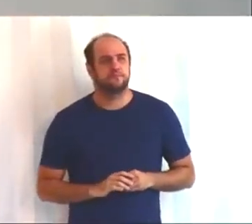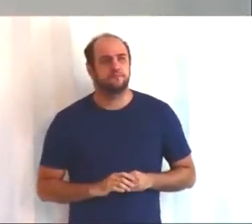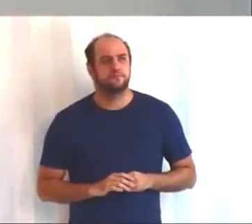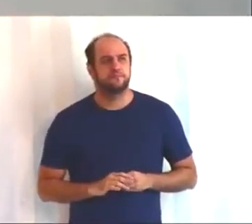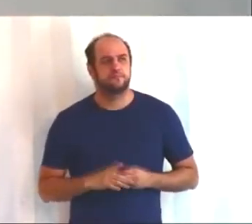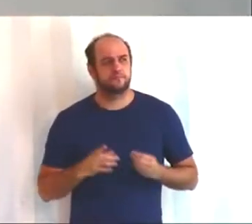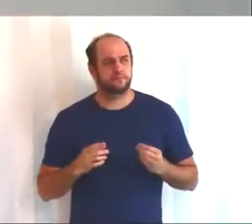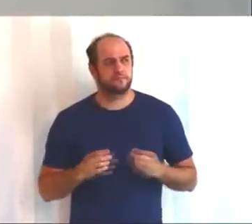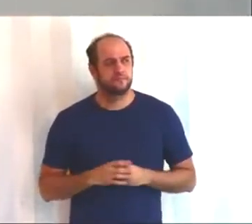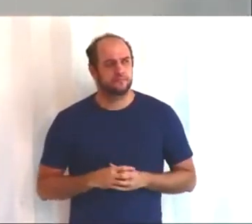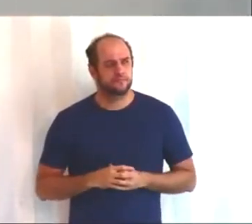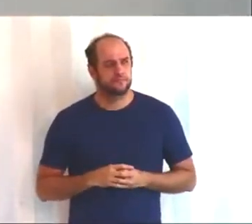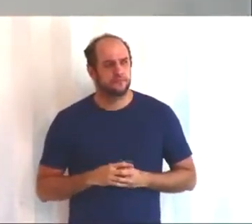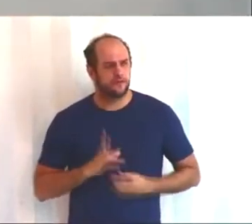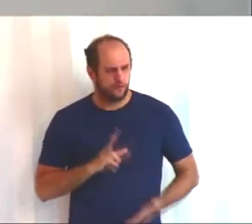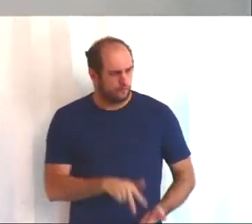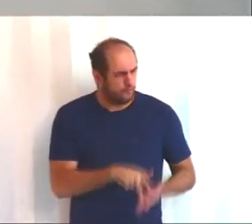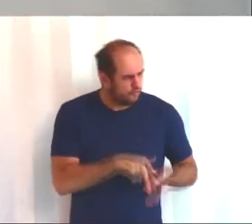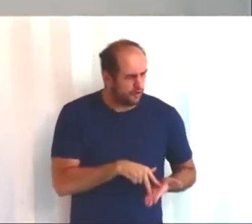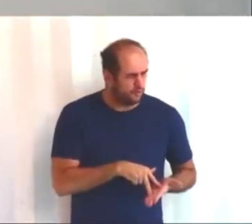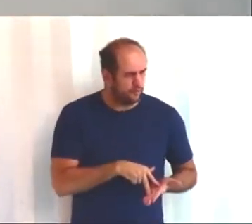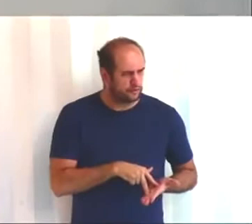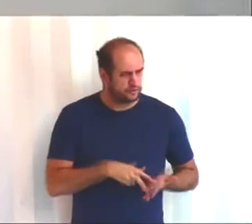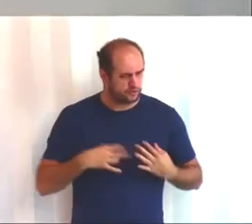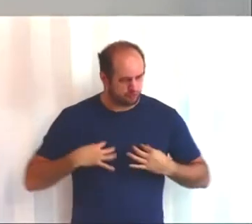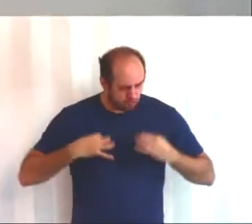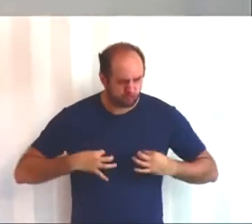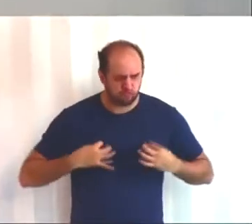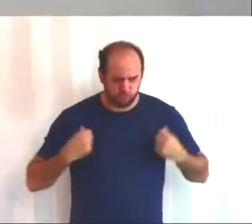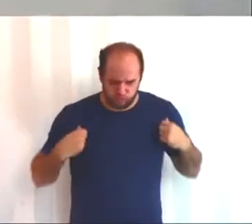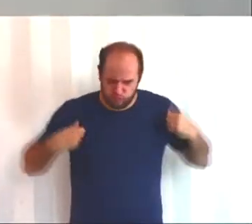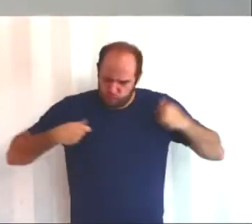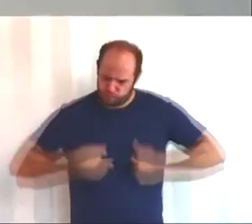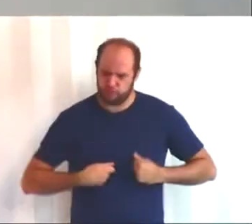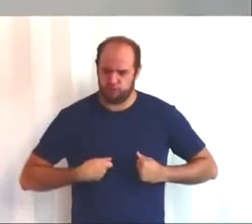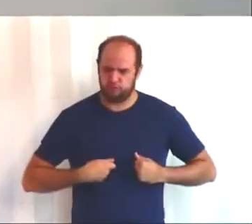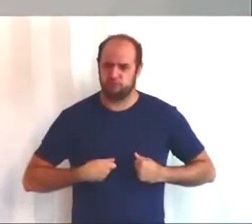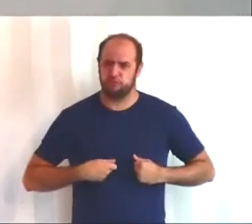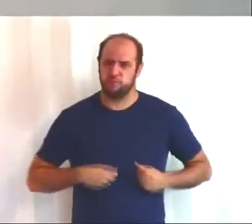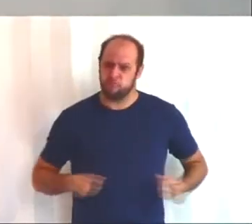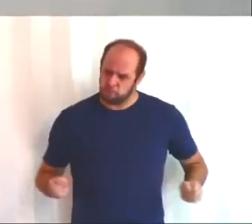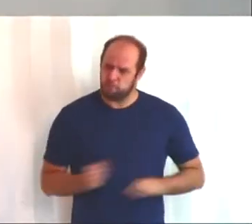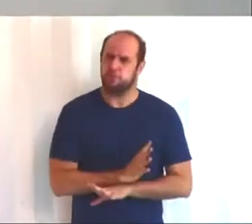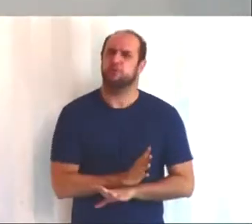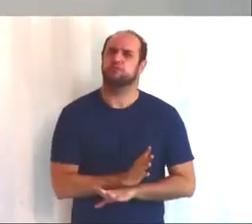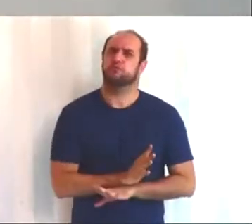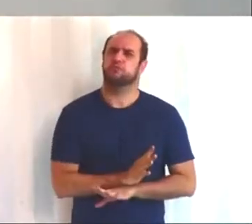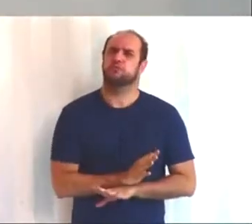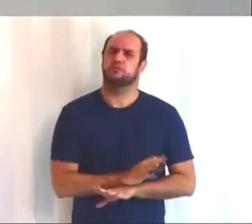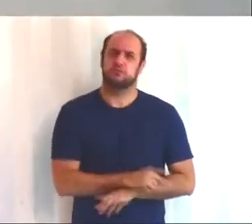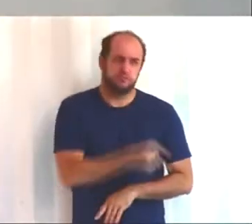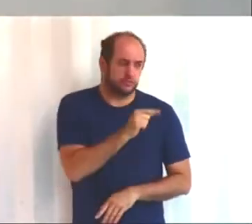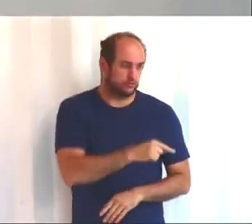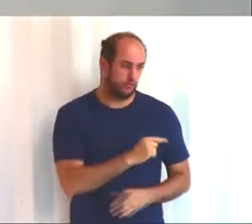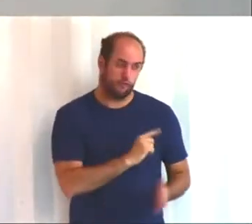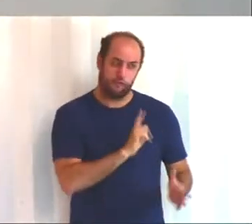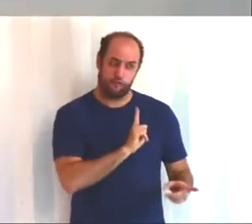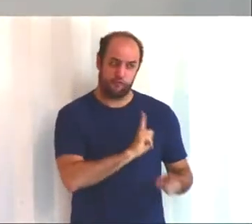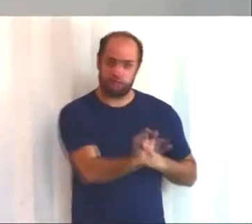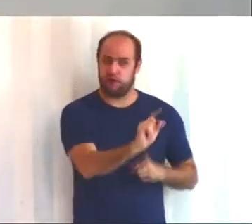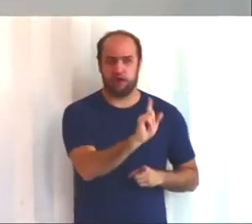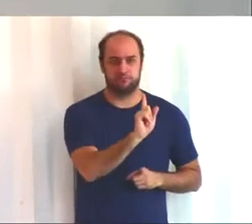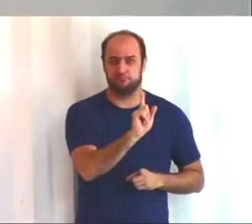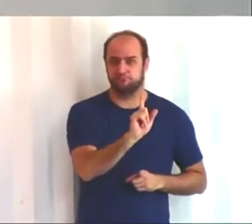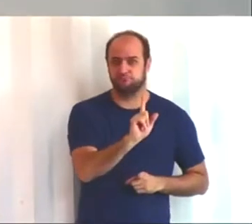roupa, firma-te, cinge os teus lombos, dispõe-te, porque você não vai poder fugir, você não pode